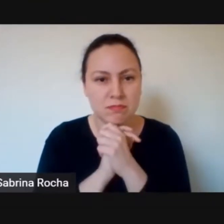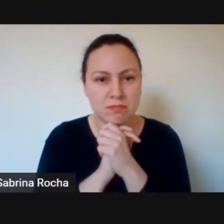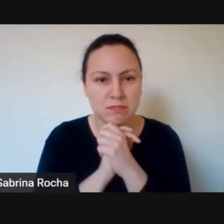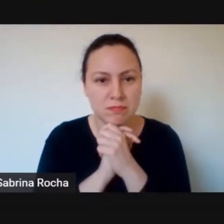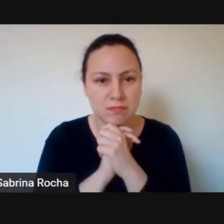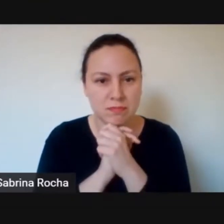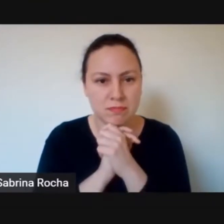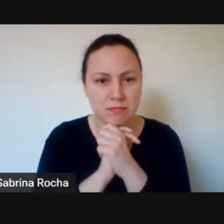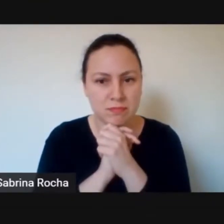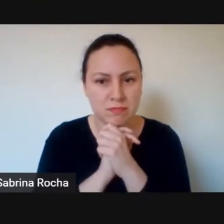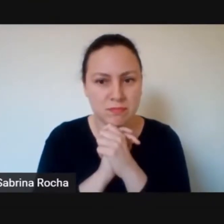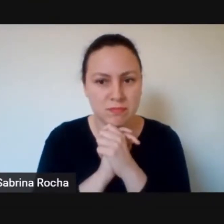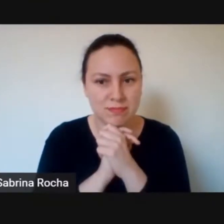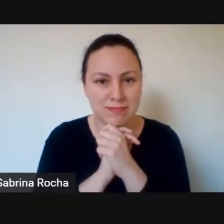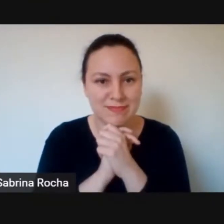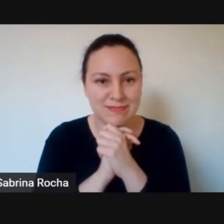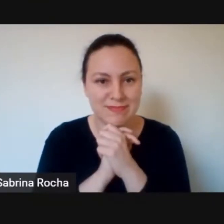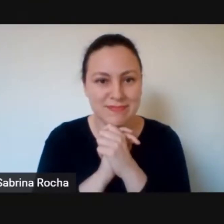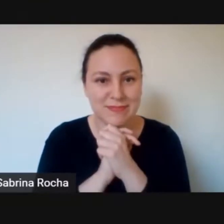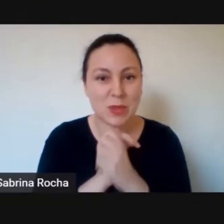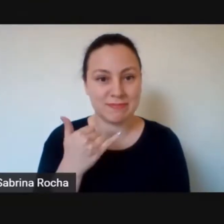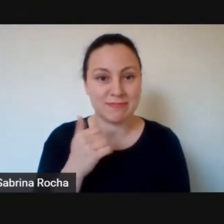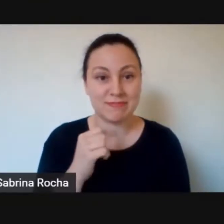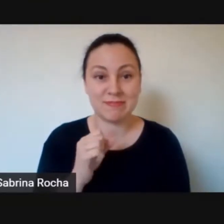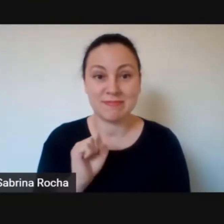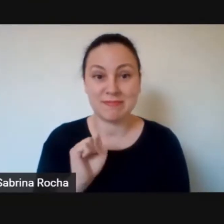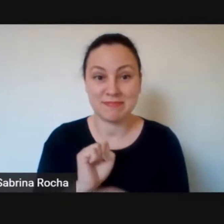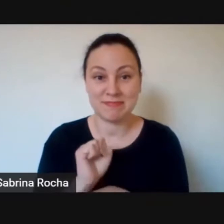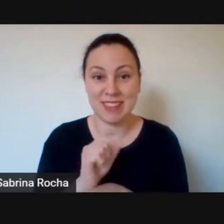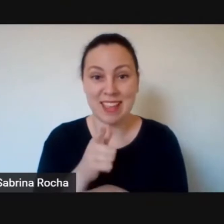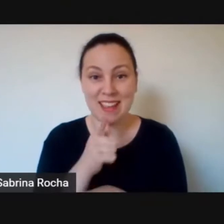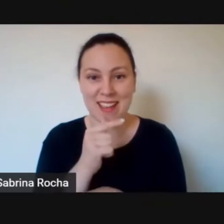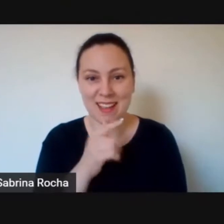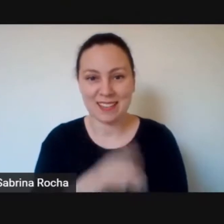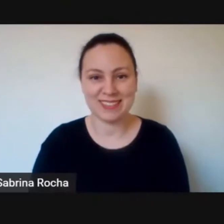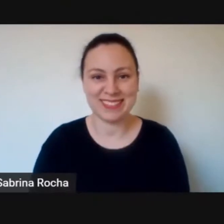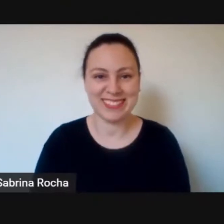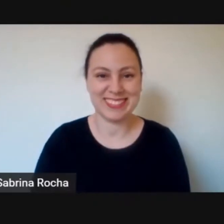me diz que ele já está voltando, né, Sabrina? Tintim, Sabrina.